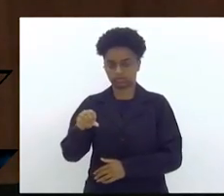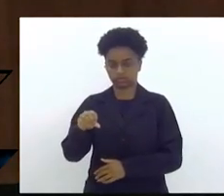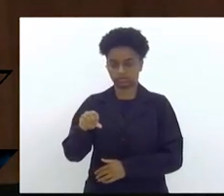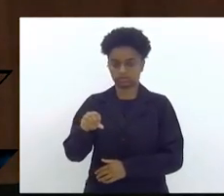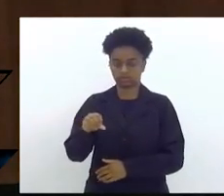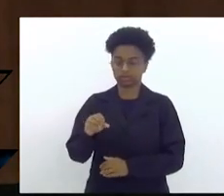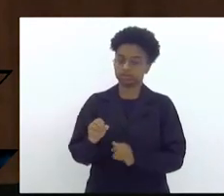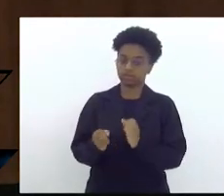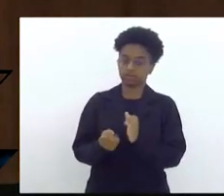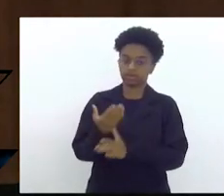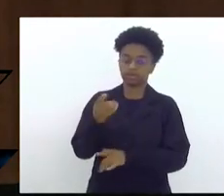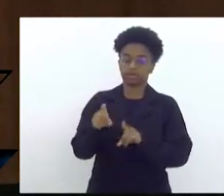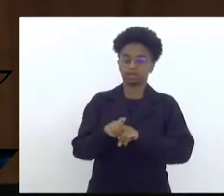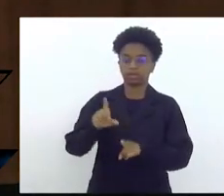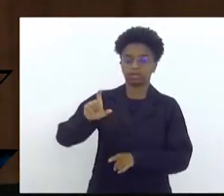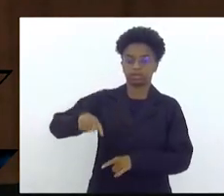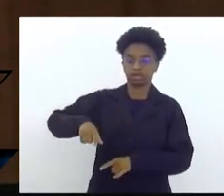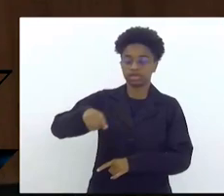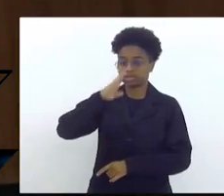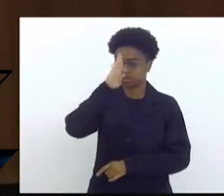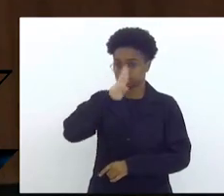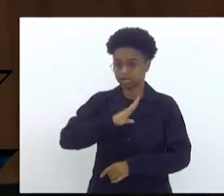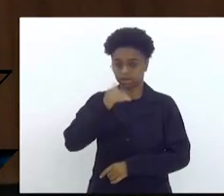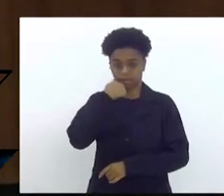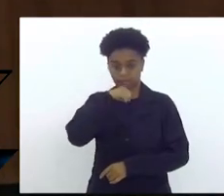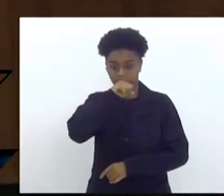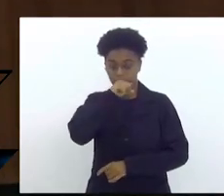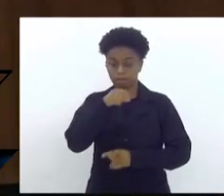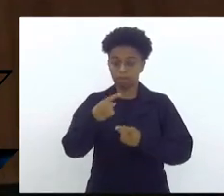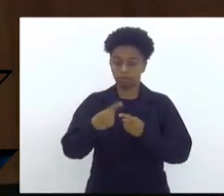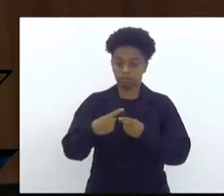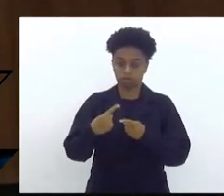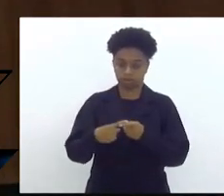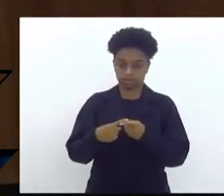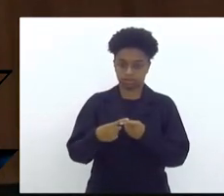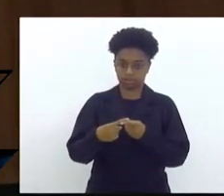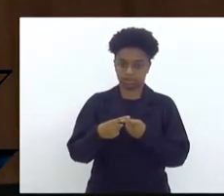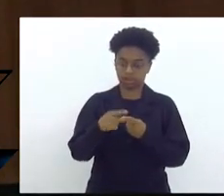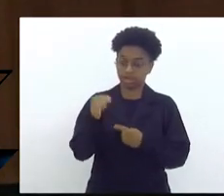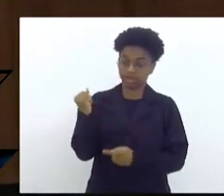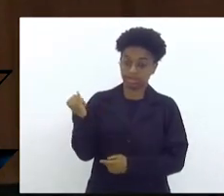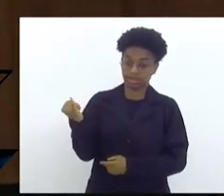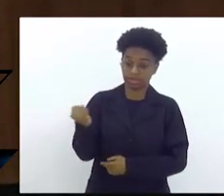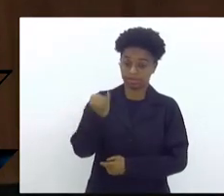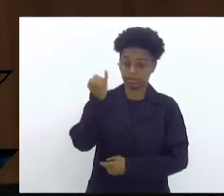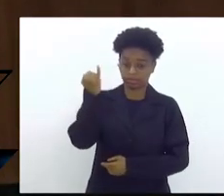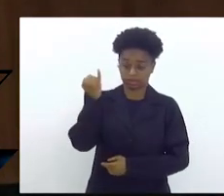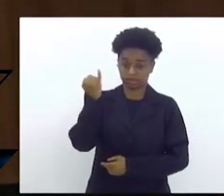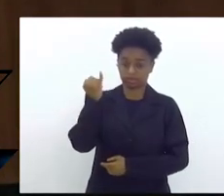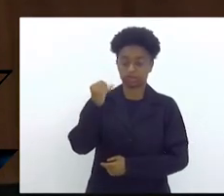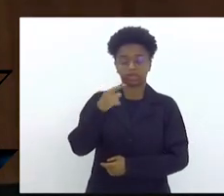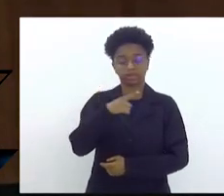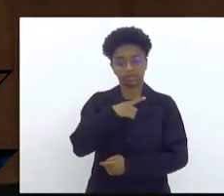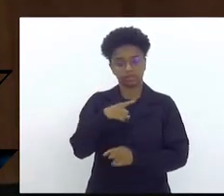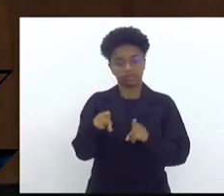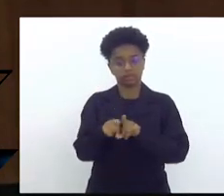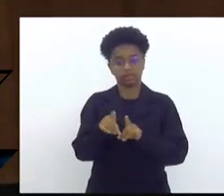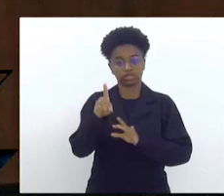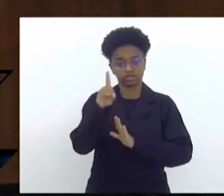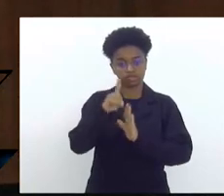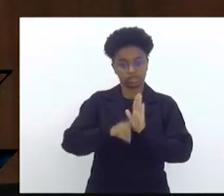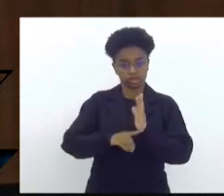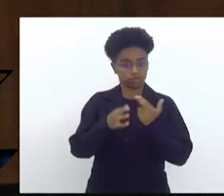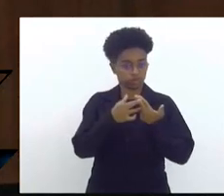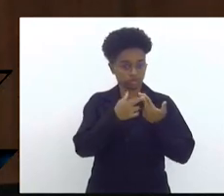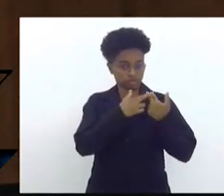institui passe livre para as mães visto que é importante que também tenha o direito ao